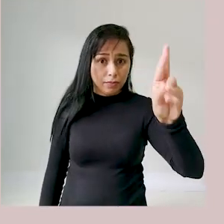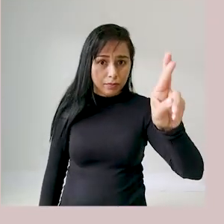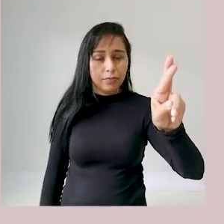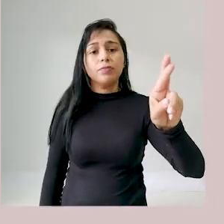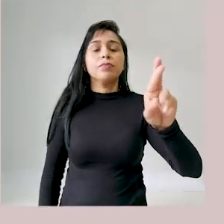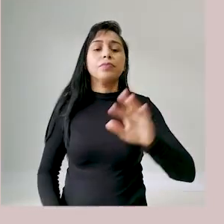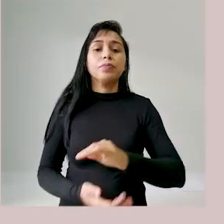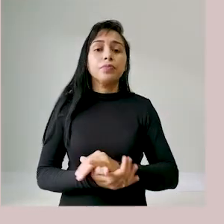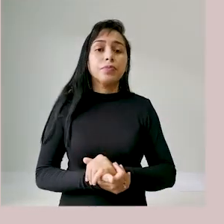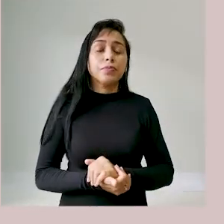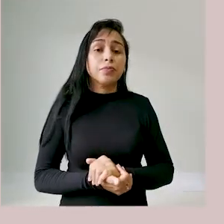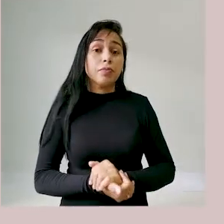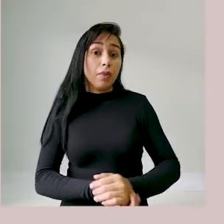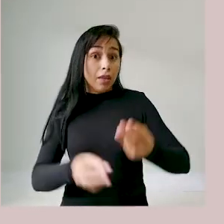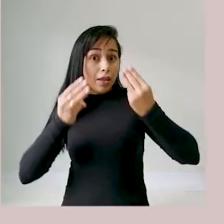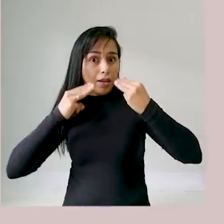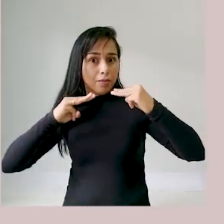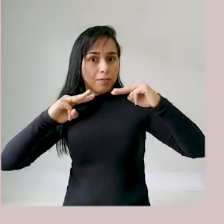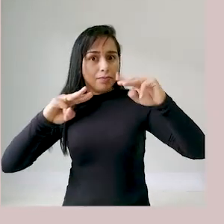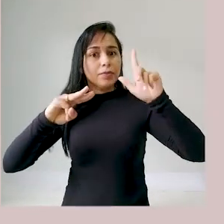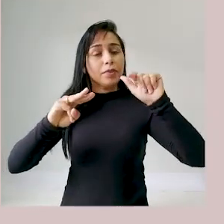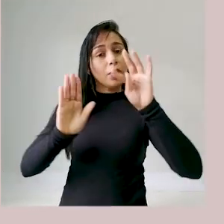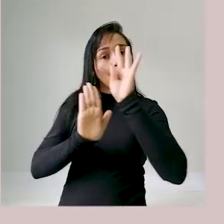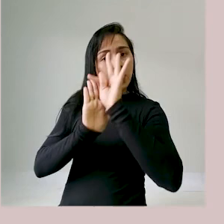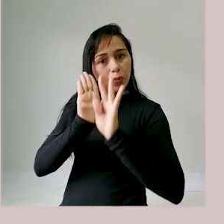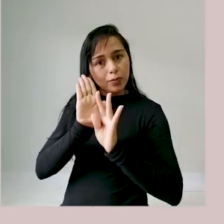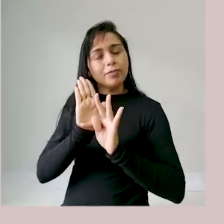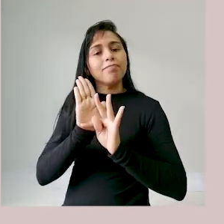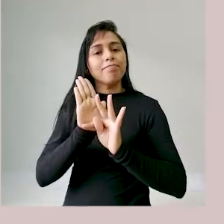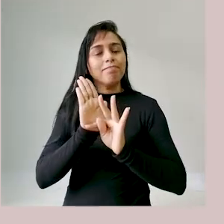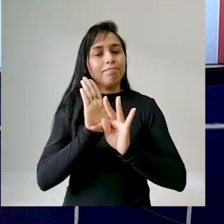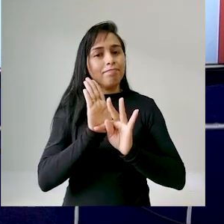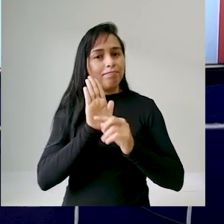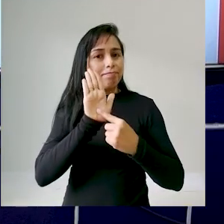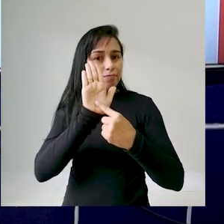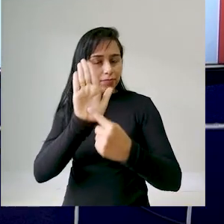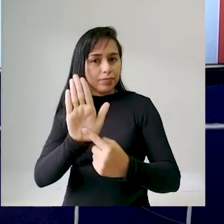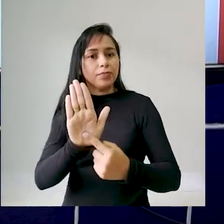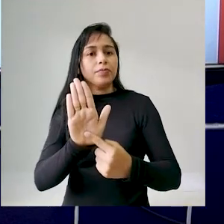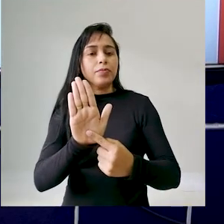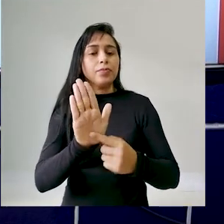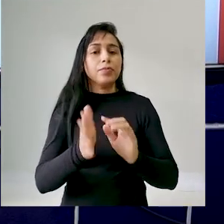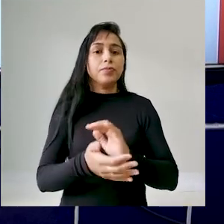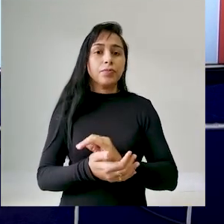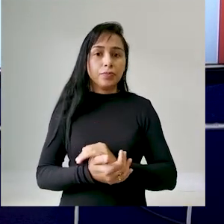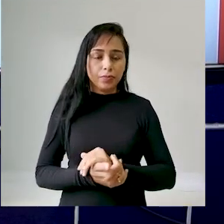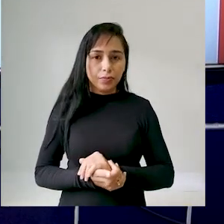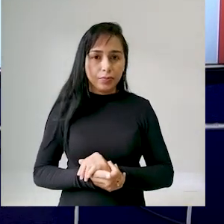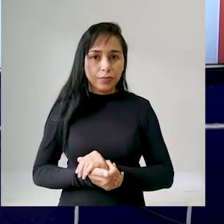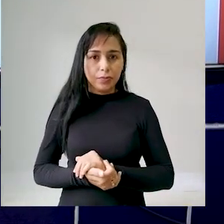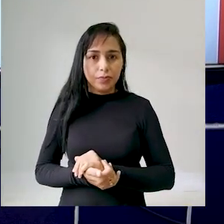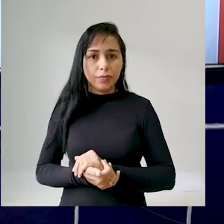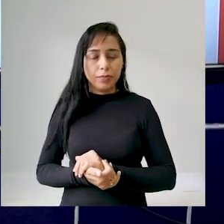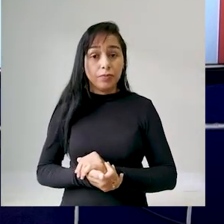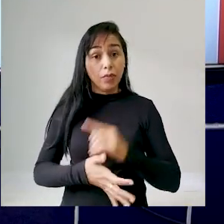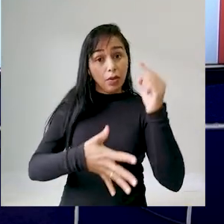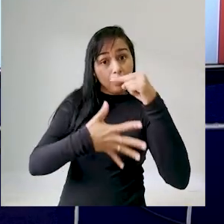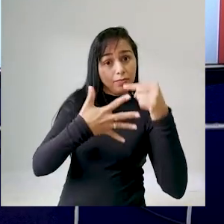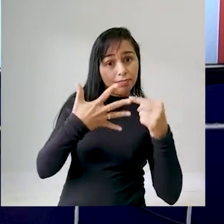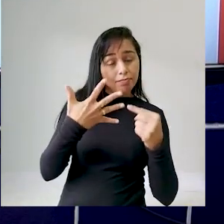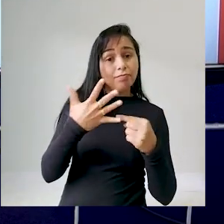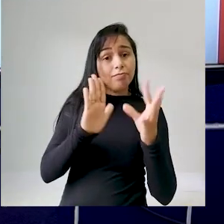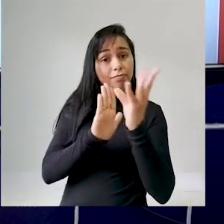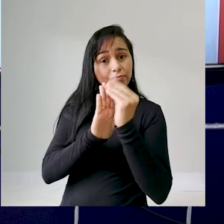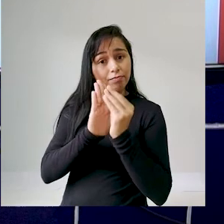a professora está falando para os alunos. O referente seria o assunto, então, no caso, os elementos da